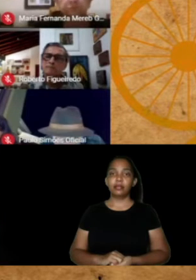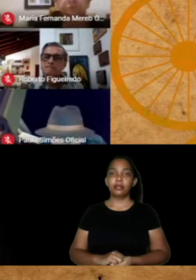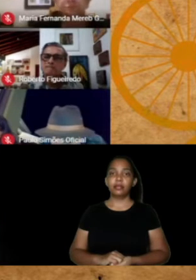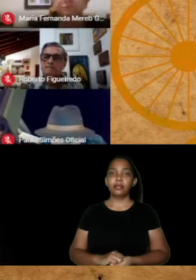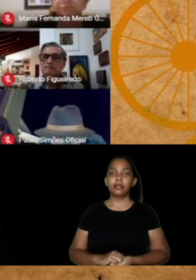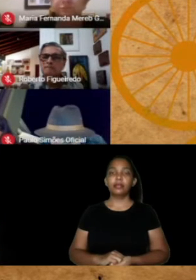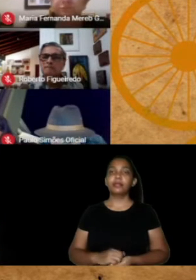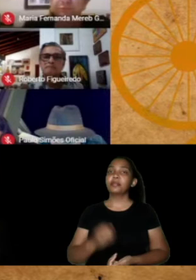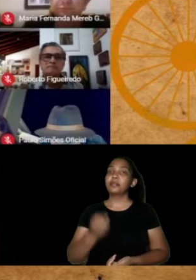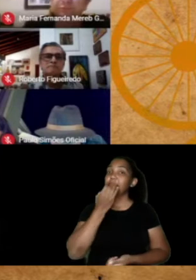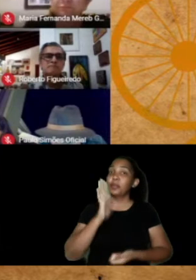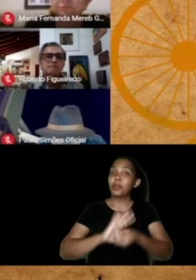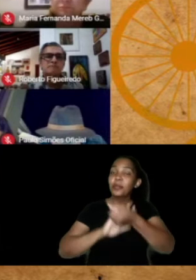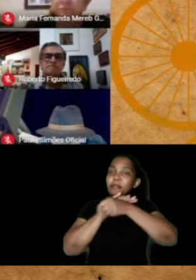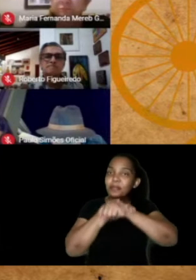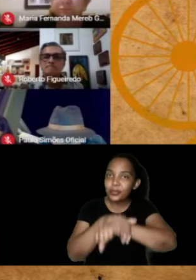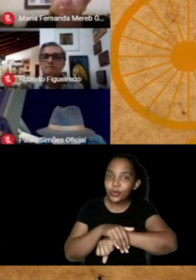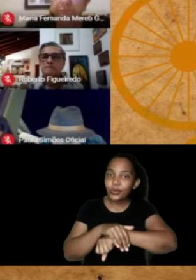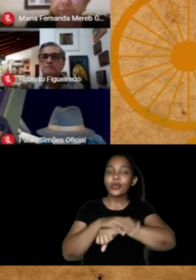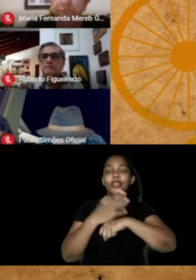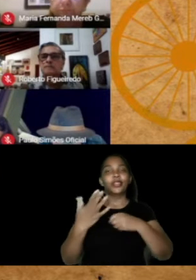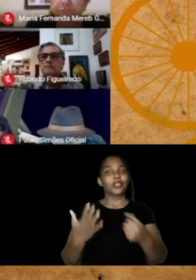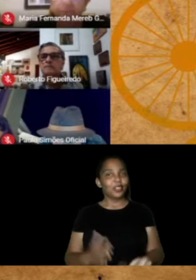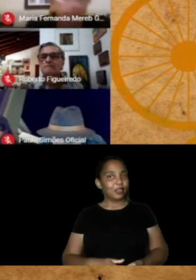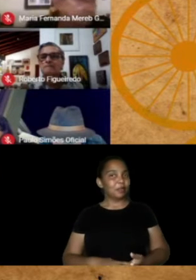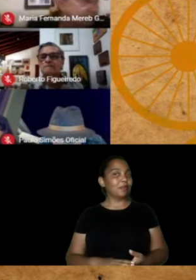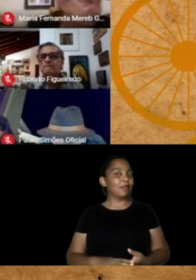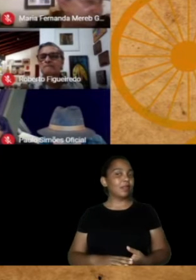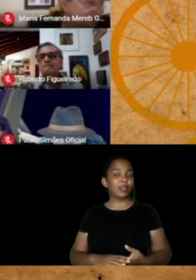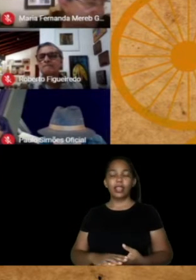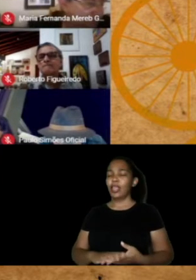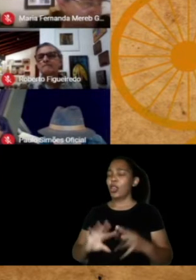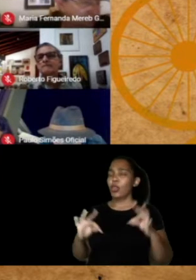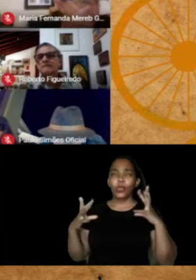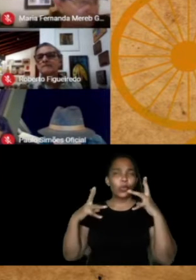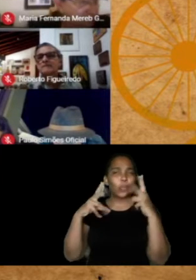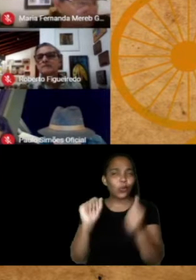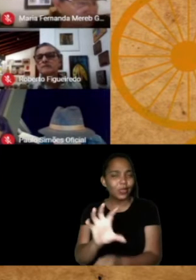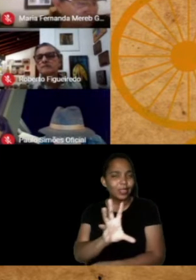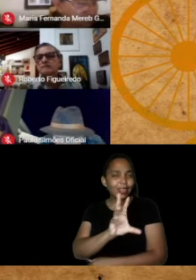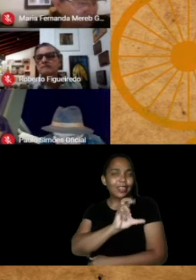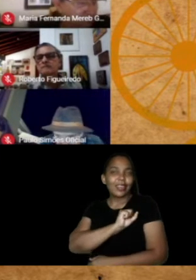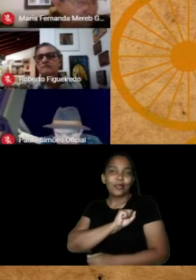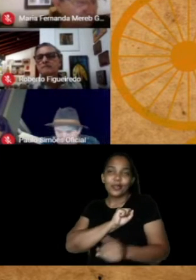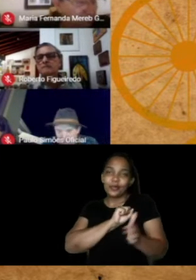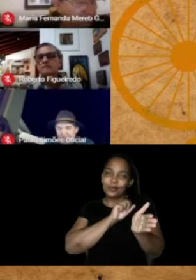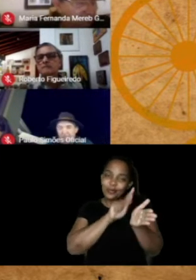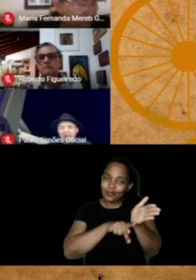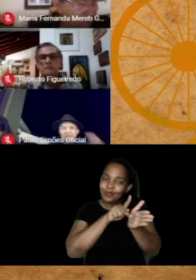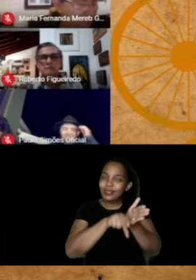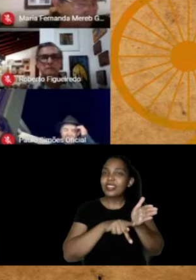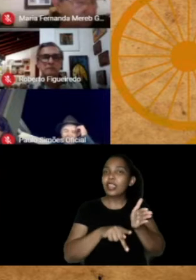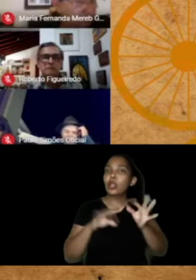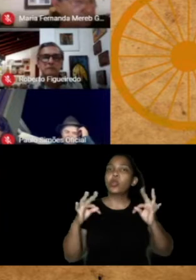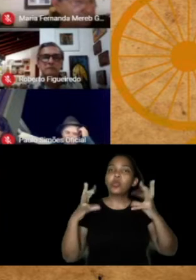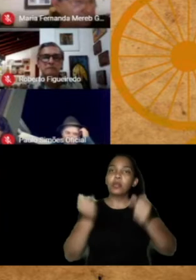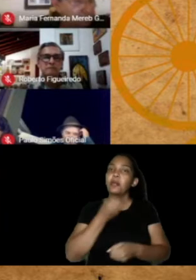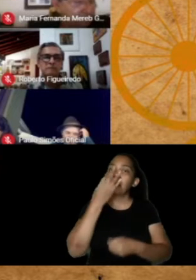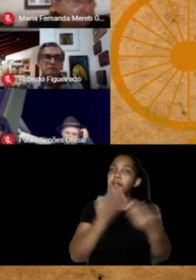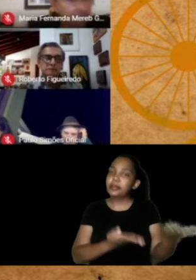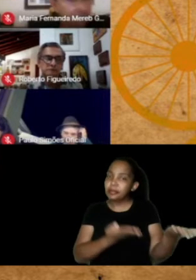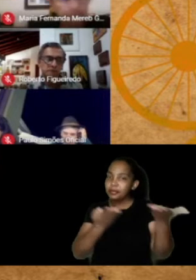Boa noite, amantes de todos os aspectos constituintes do trem. Sejam todos bem-vindos